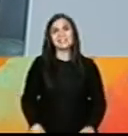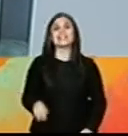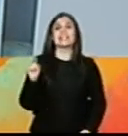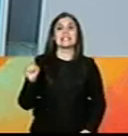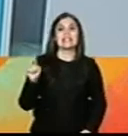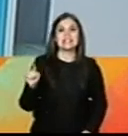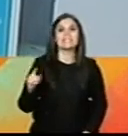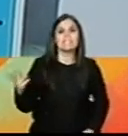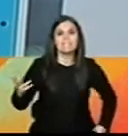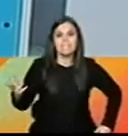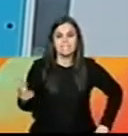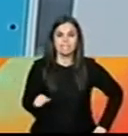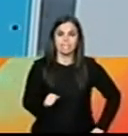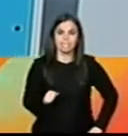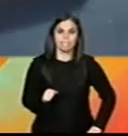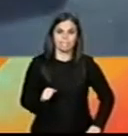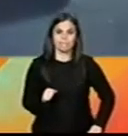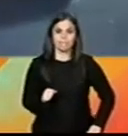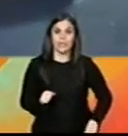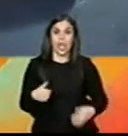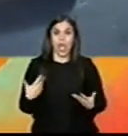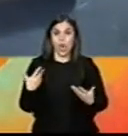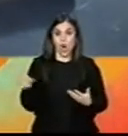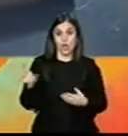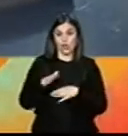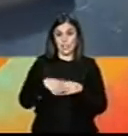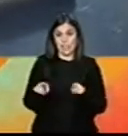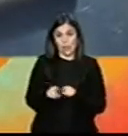fazemos? Nós vamos então polvilhar, ok?